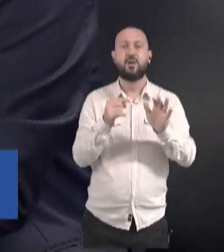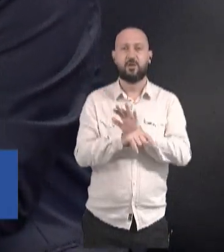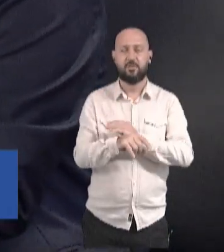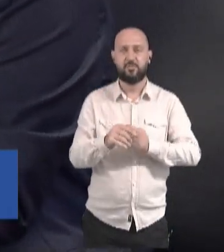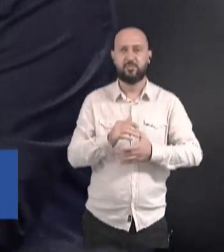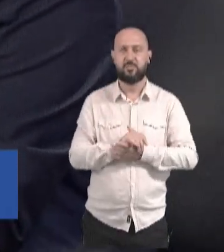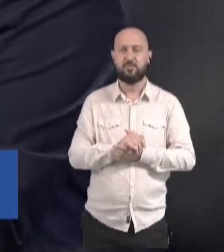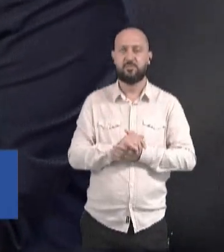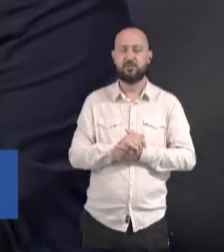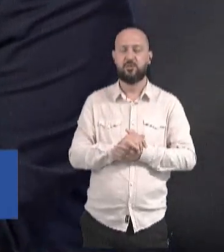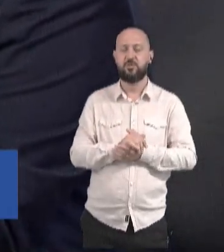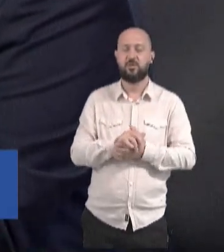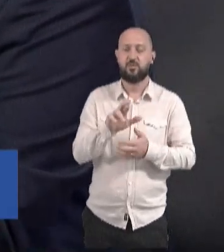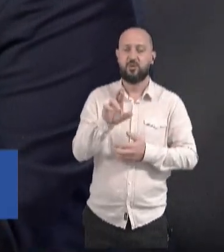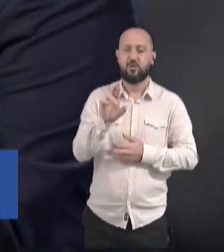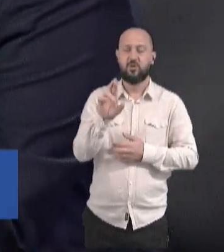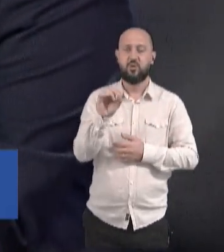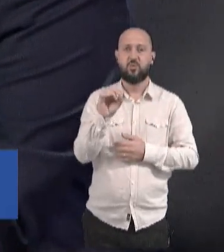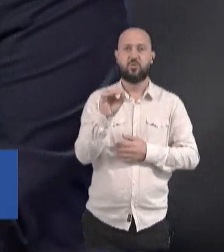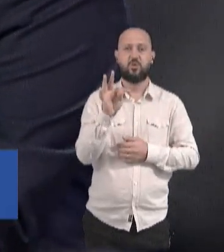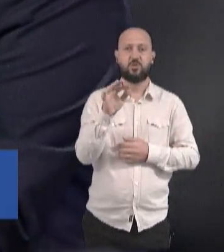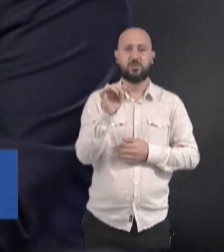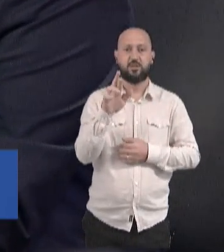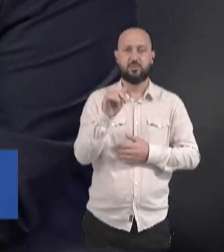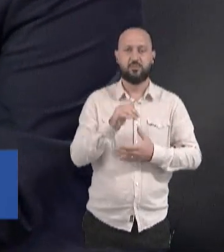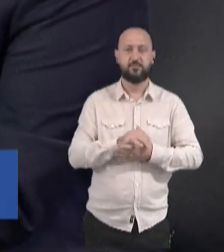pergunta, o Rotary ia